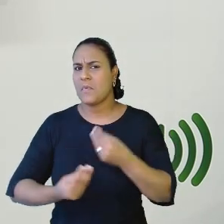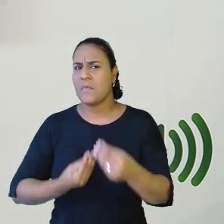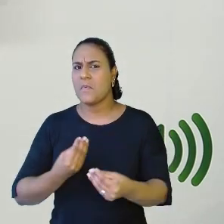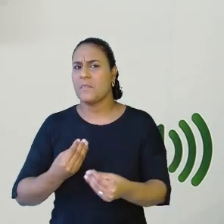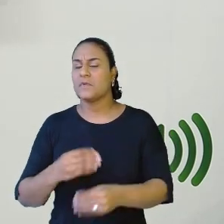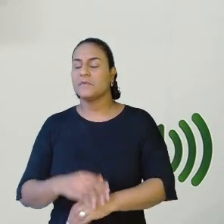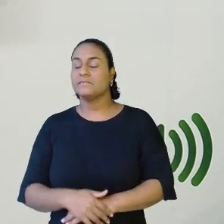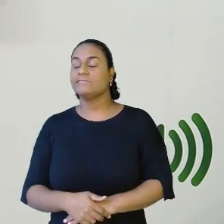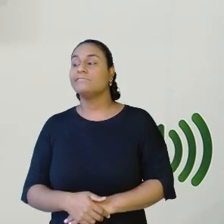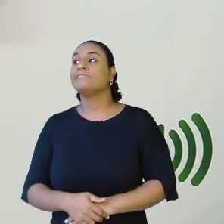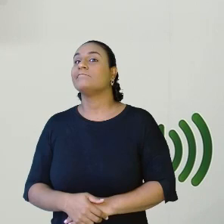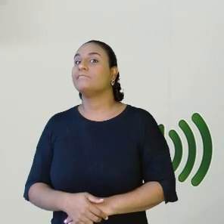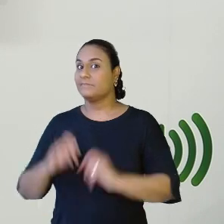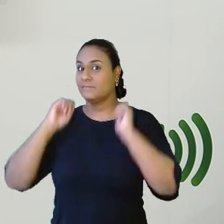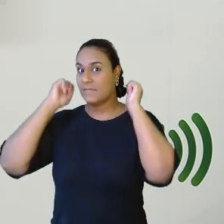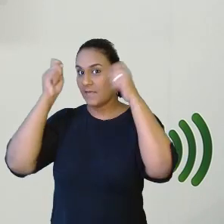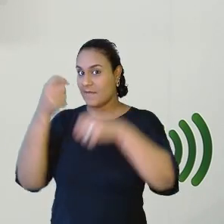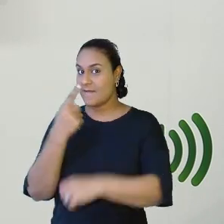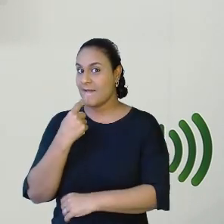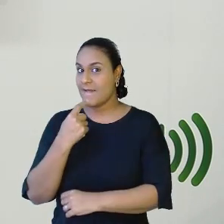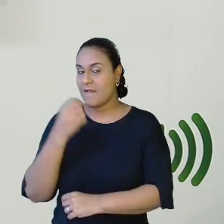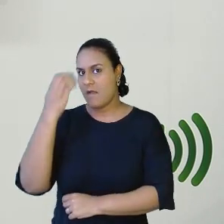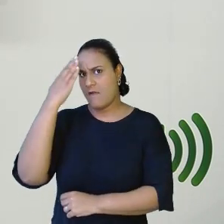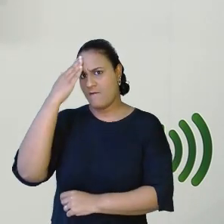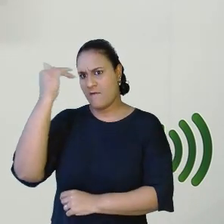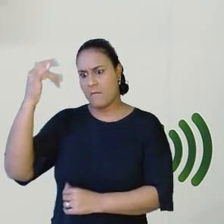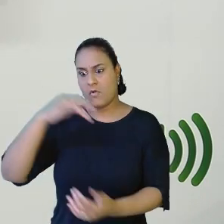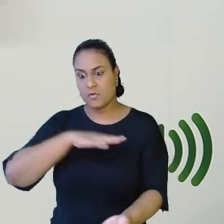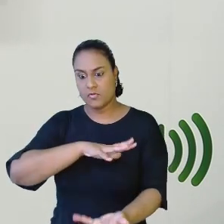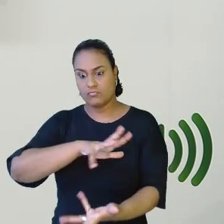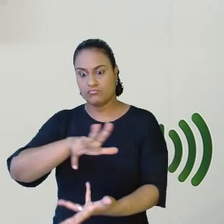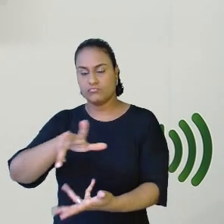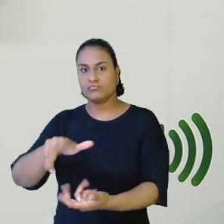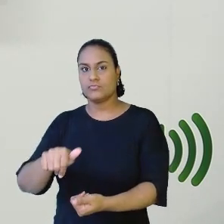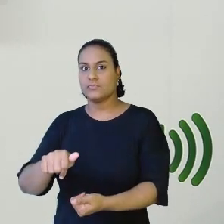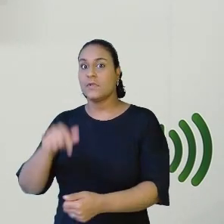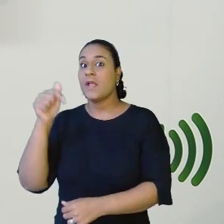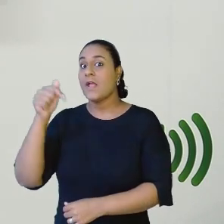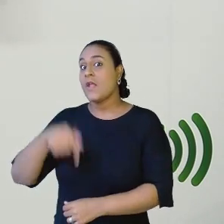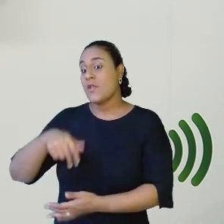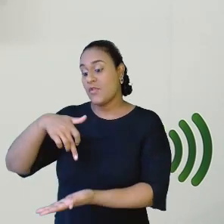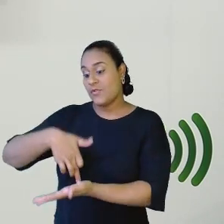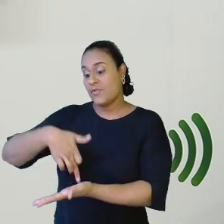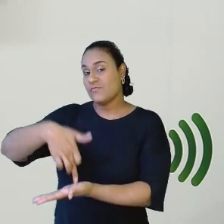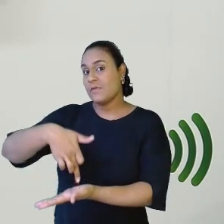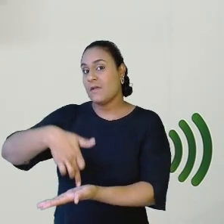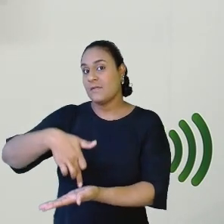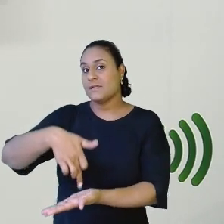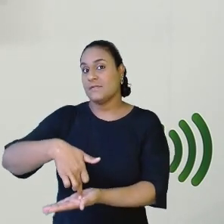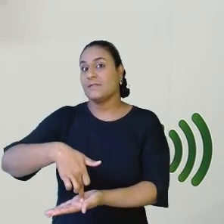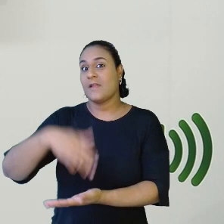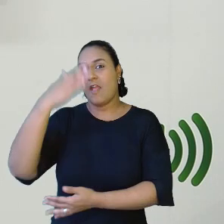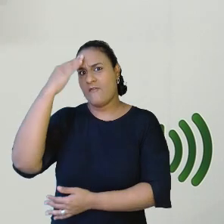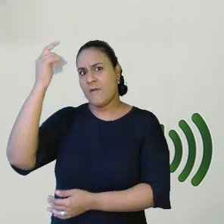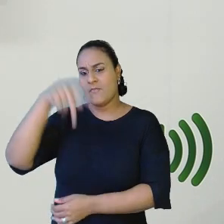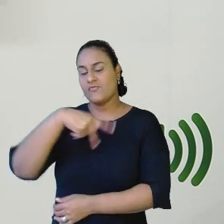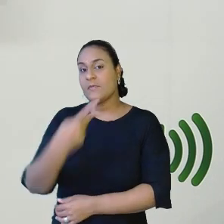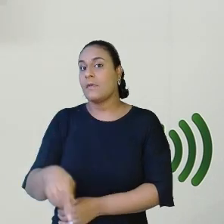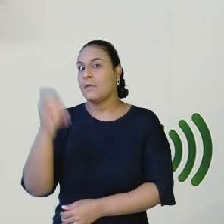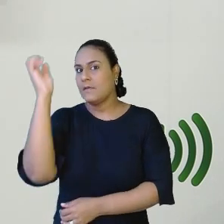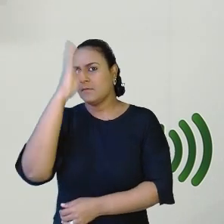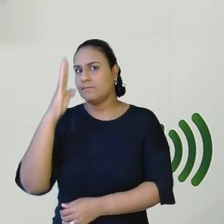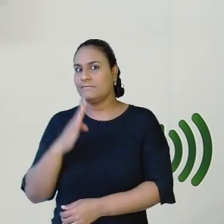bem, ela é famosa no mundo inteiro e ele é um modesto brasileiro. Ela fala francês e